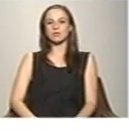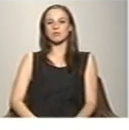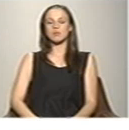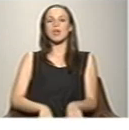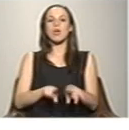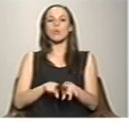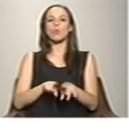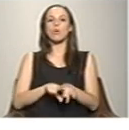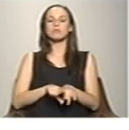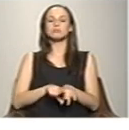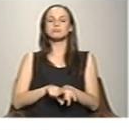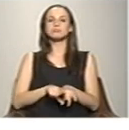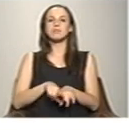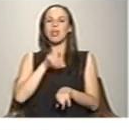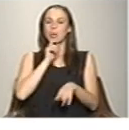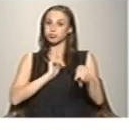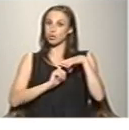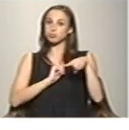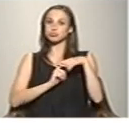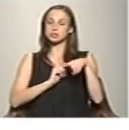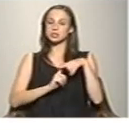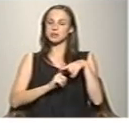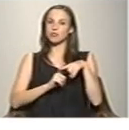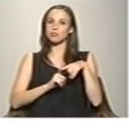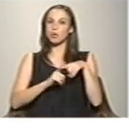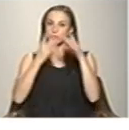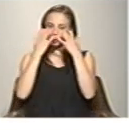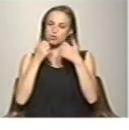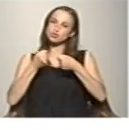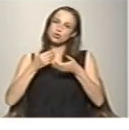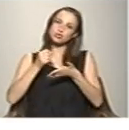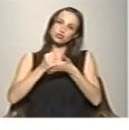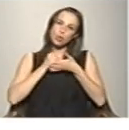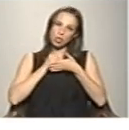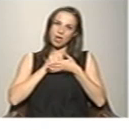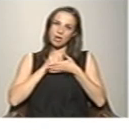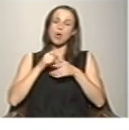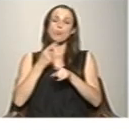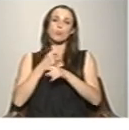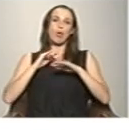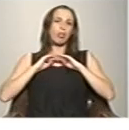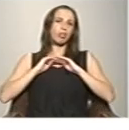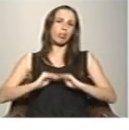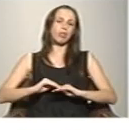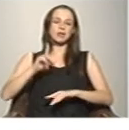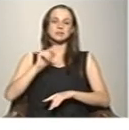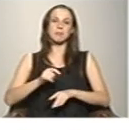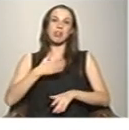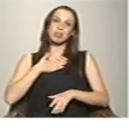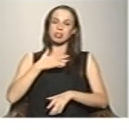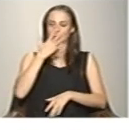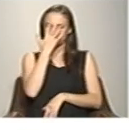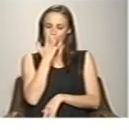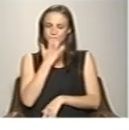nós diríamos que são benéficas para o sono. São relaxantes e, ao mesmo tempo, são potenciadoras do efeito.